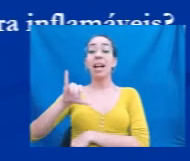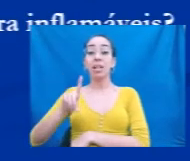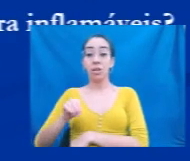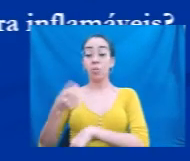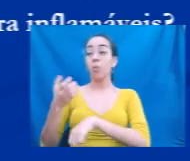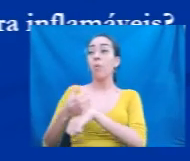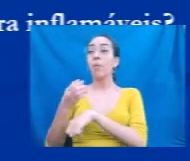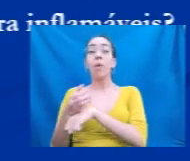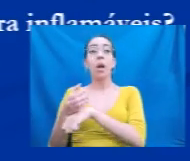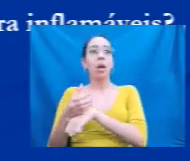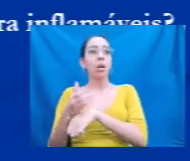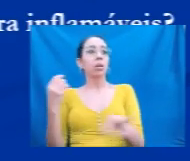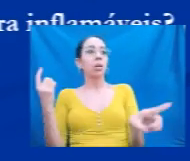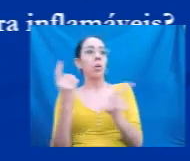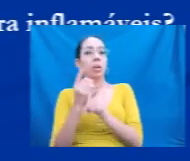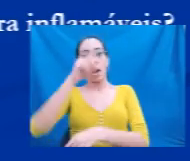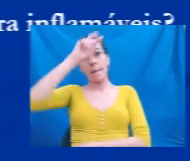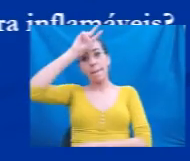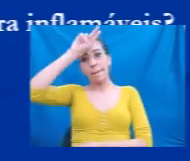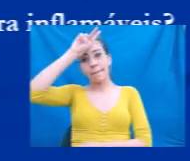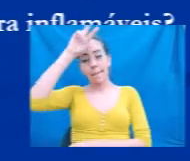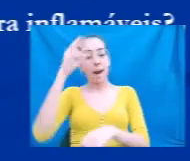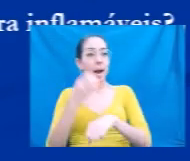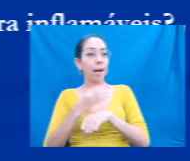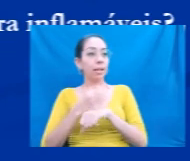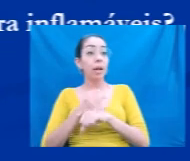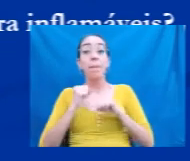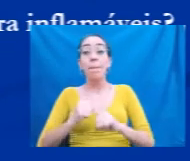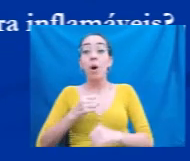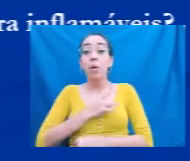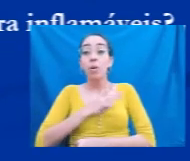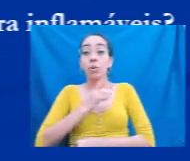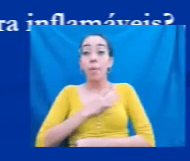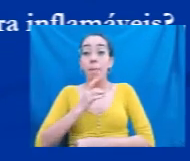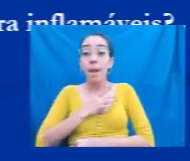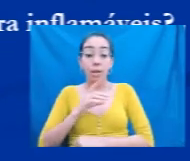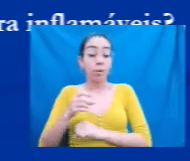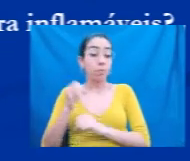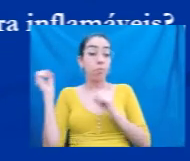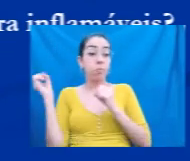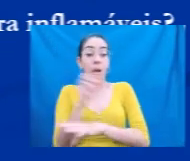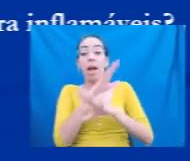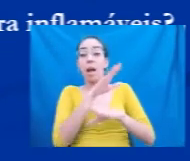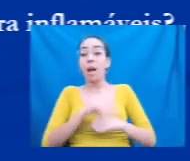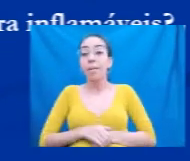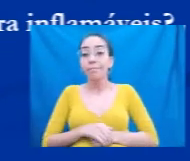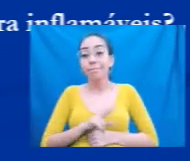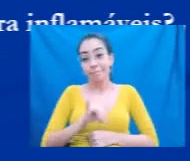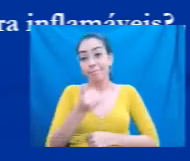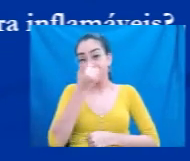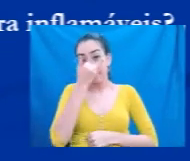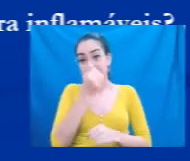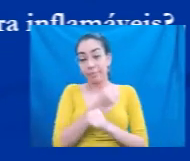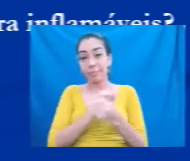também. Então, a proteção contra pragas urbanas ela é importante. A temperatura e ventilação são adequadas?